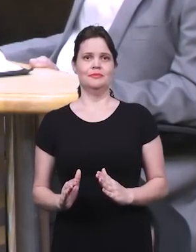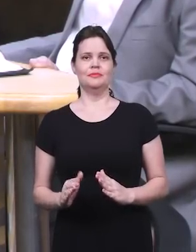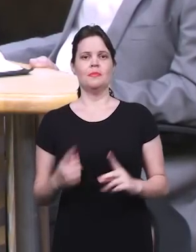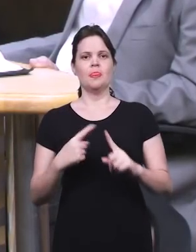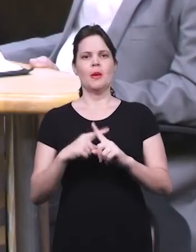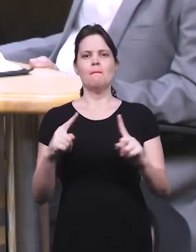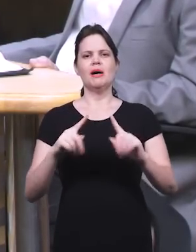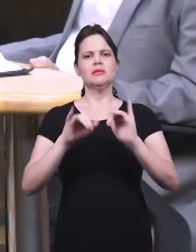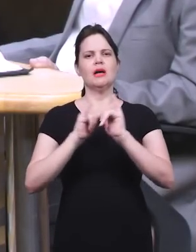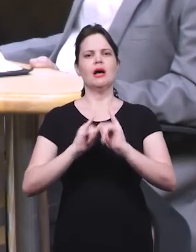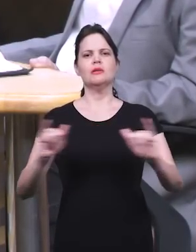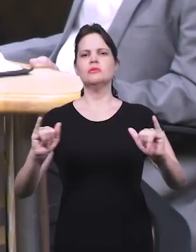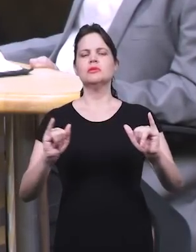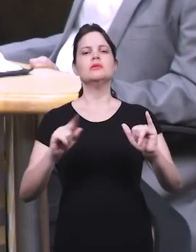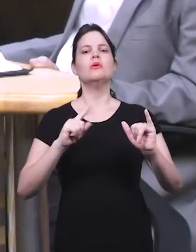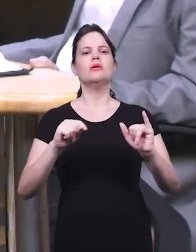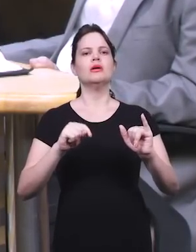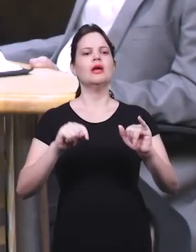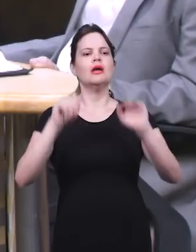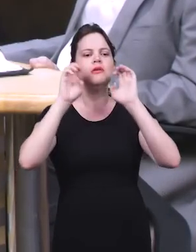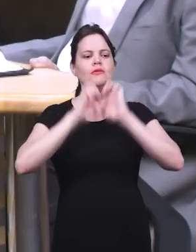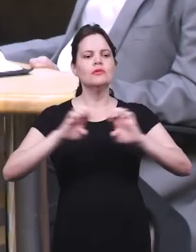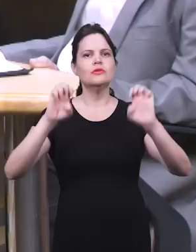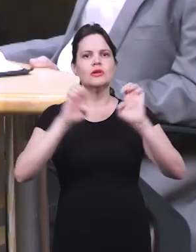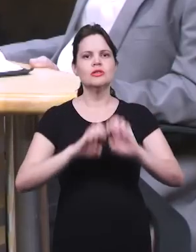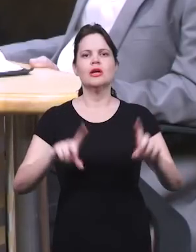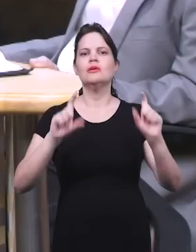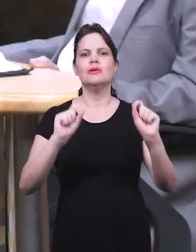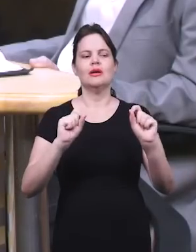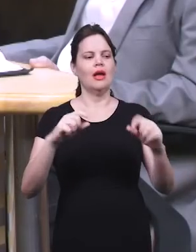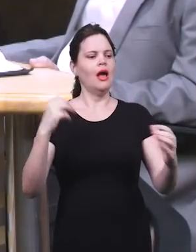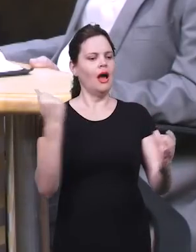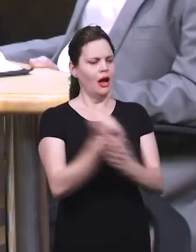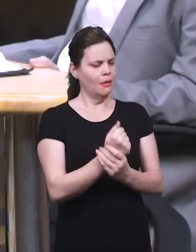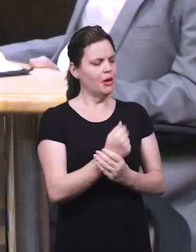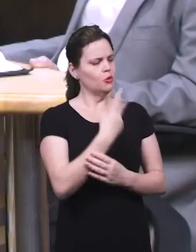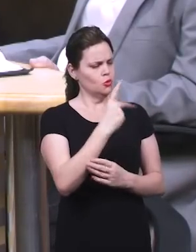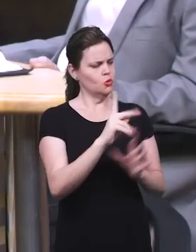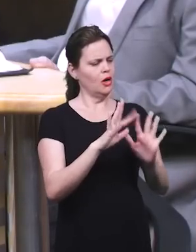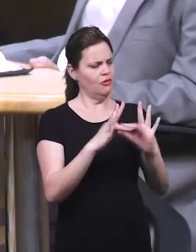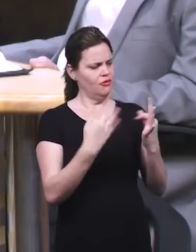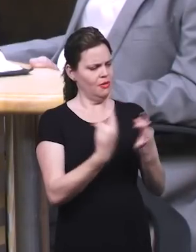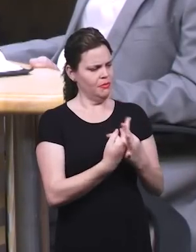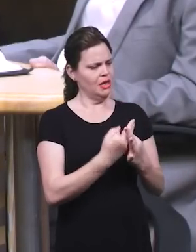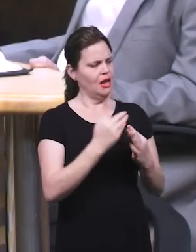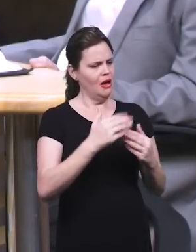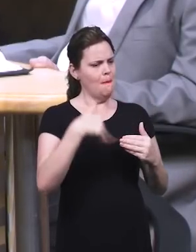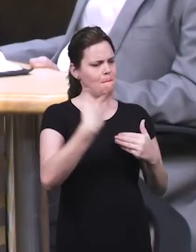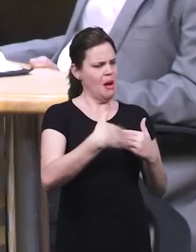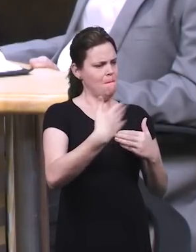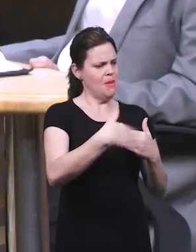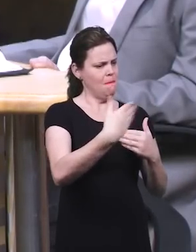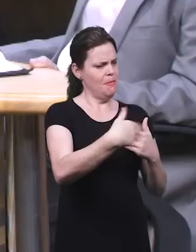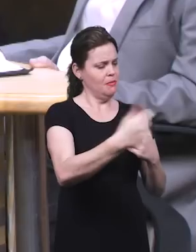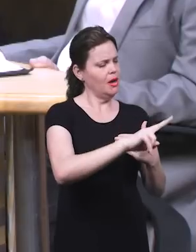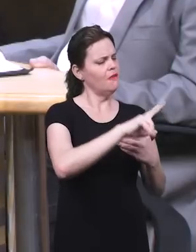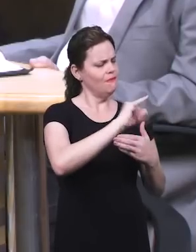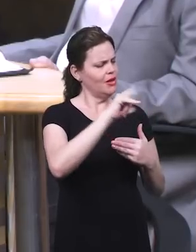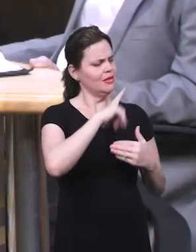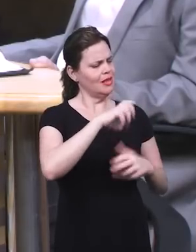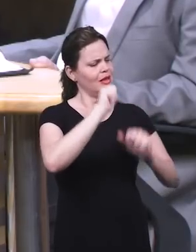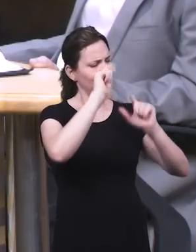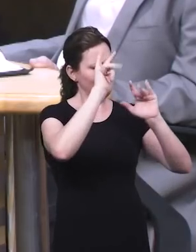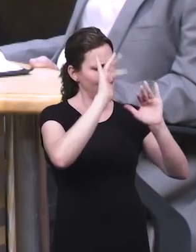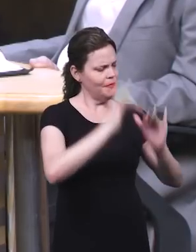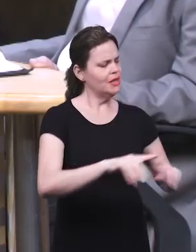né? Anunciou primeiro o evangelho a Abraão, dizendo, todas as nações serão benditas de ti. E ele faz menção de sorte que os que